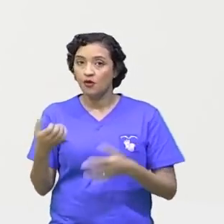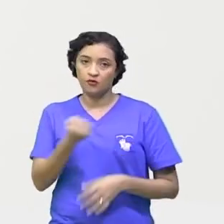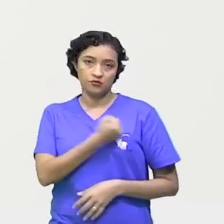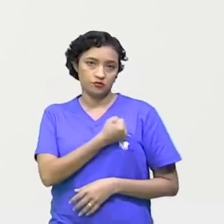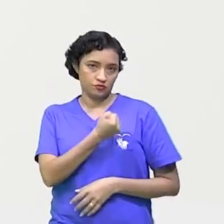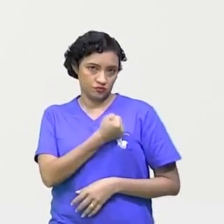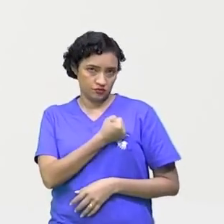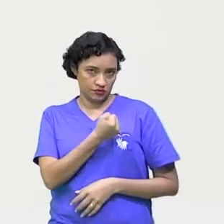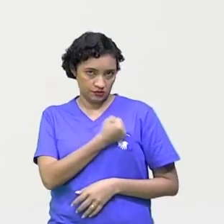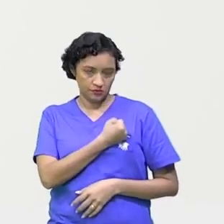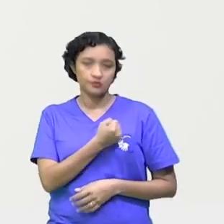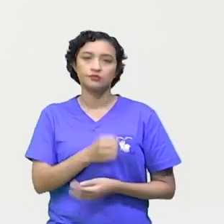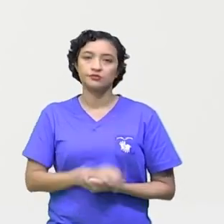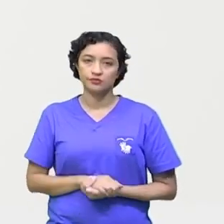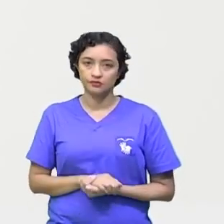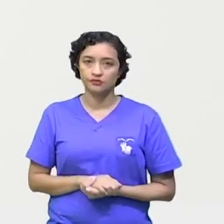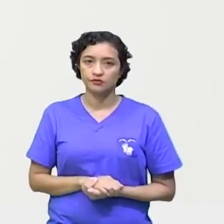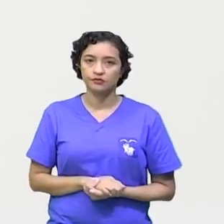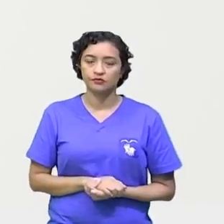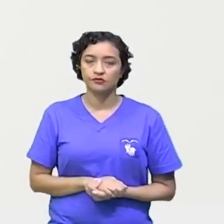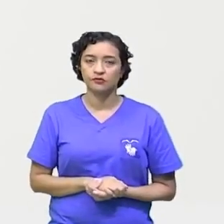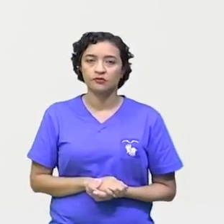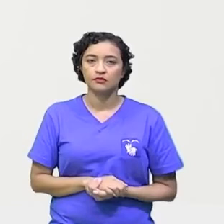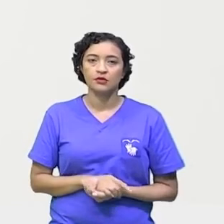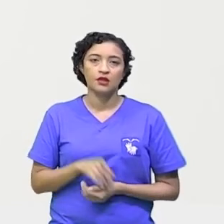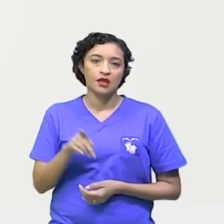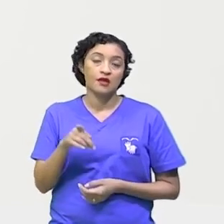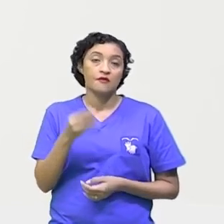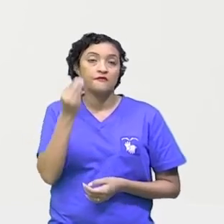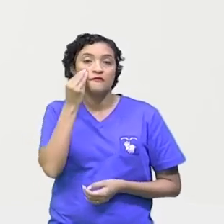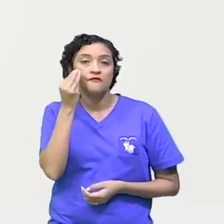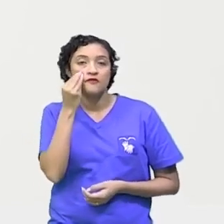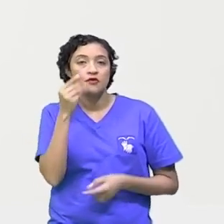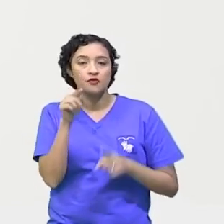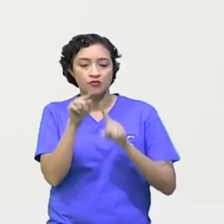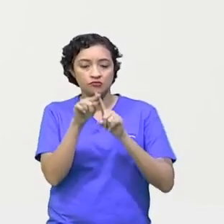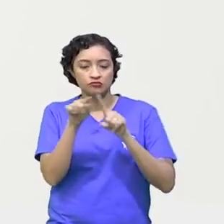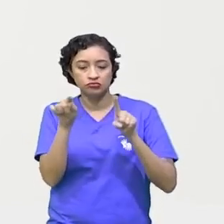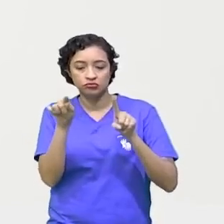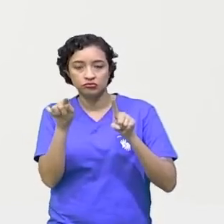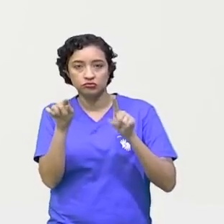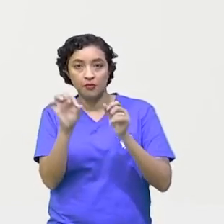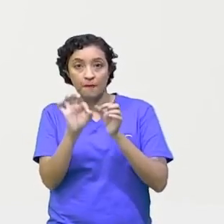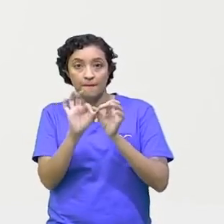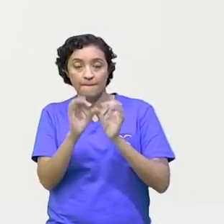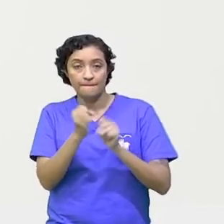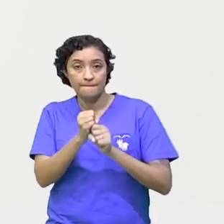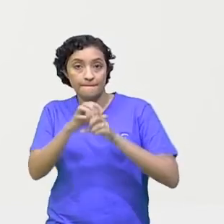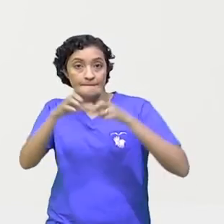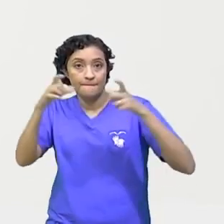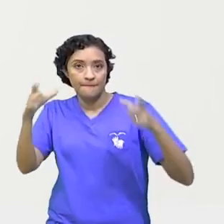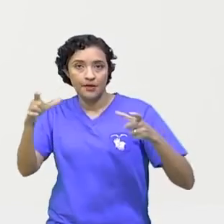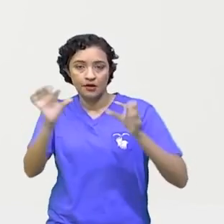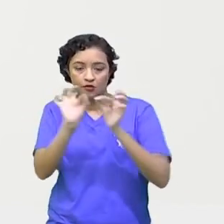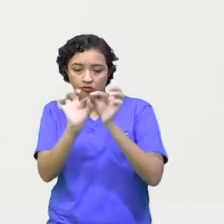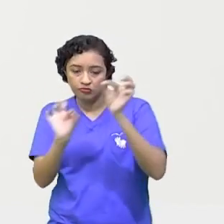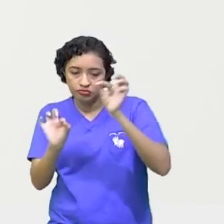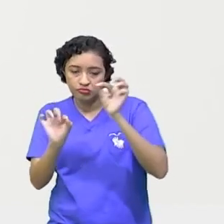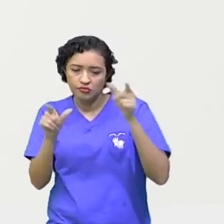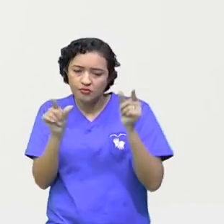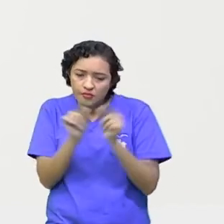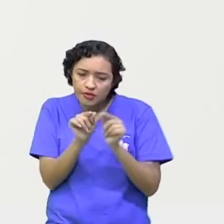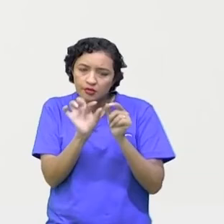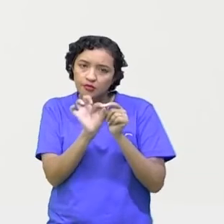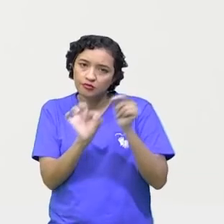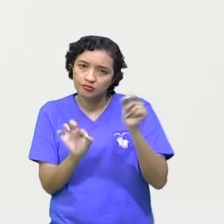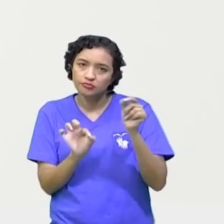barquinho, com a peça que ele nos deu de dimensão, ou seja, o maior lado do retângulo vale 4, o menor lado vale 3 e a